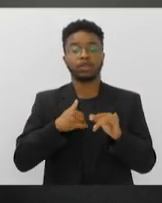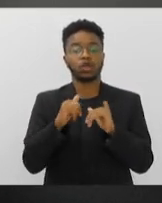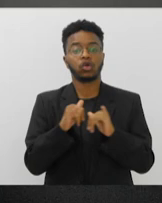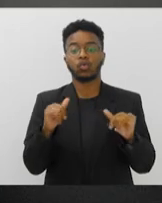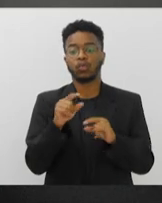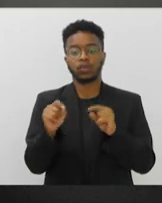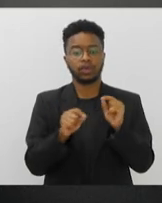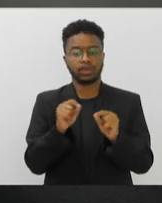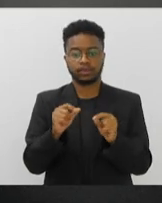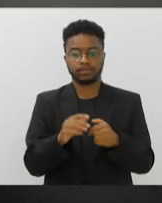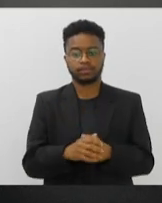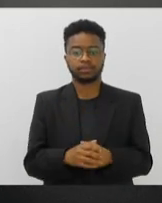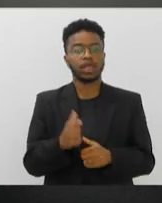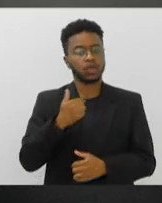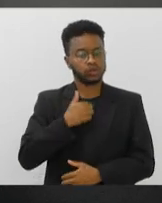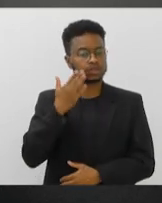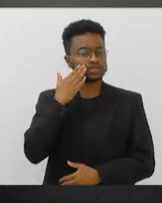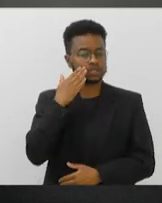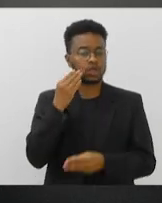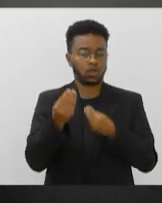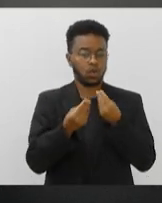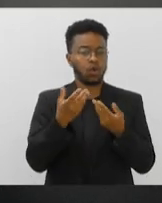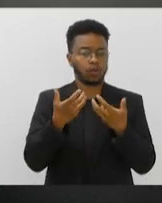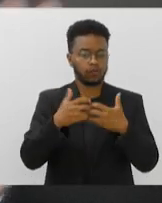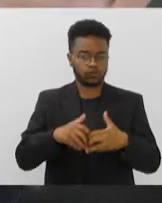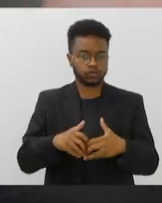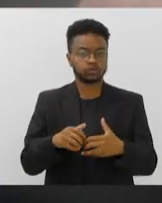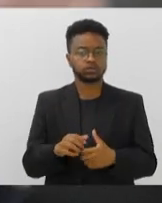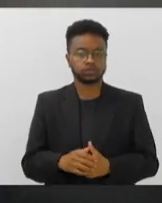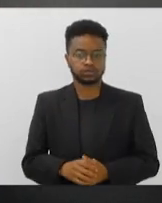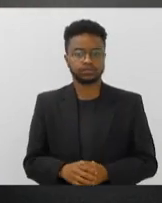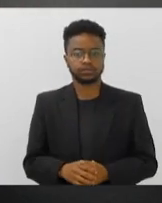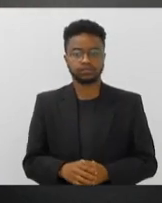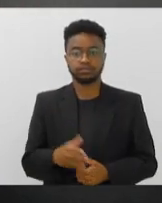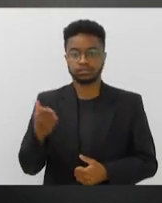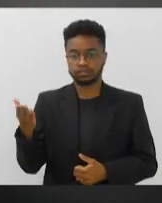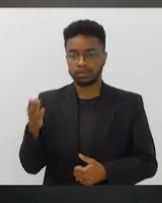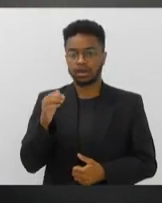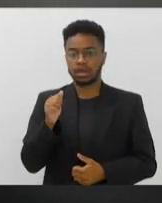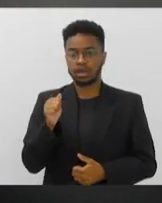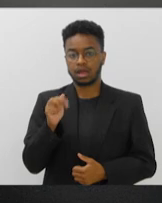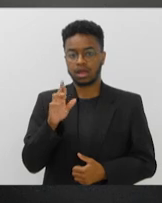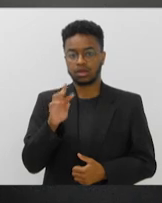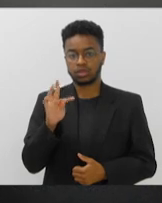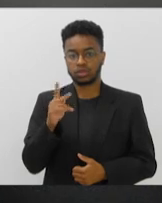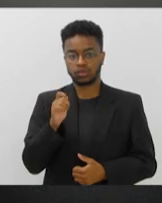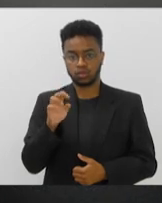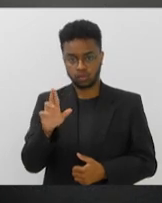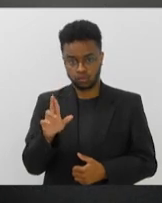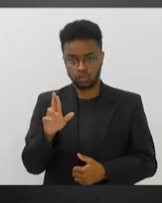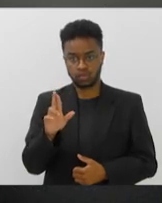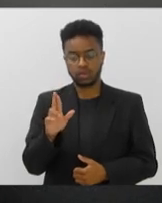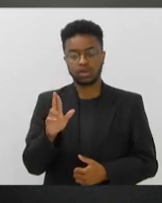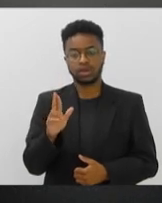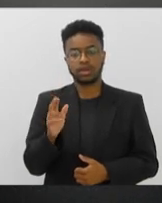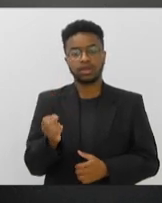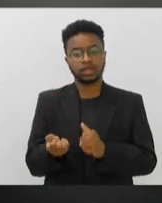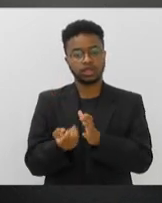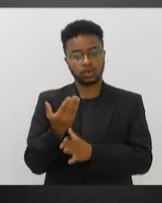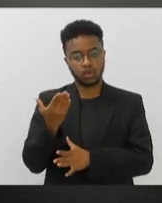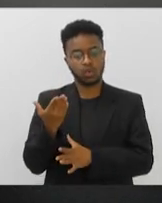eh eu sei bem como é isso Dr Artur ele realizou suscitou né uma